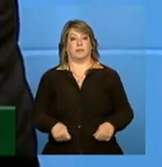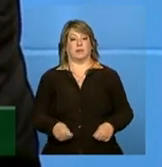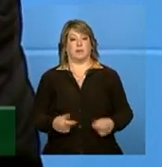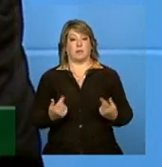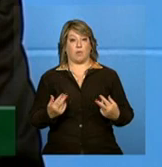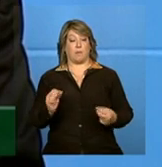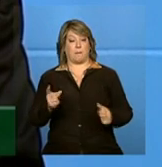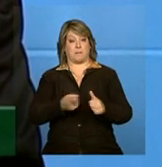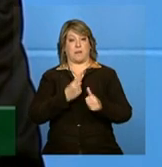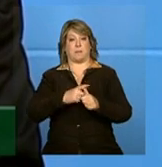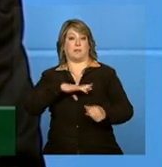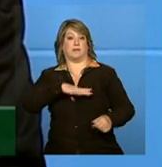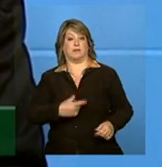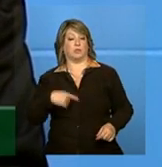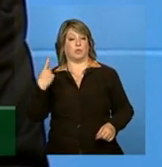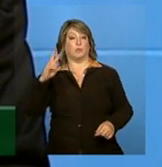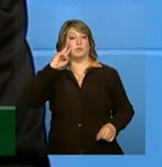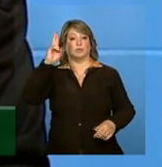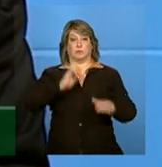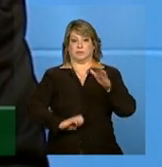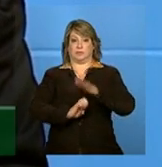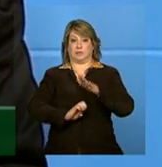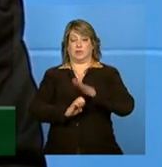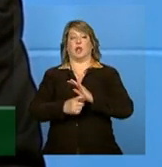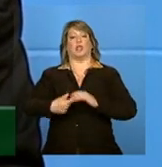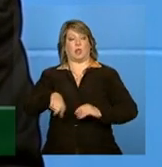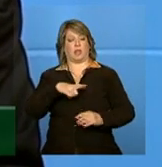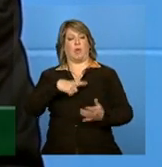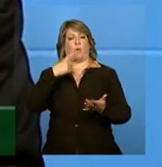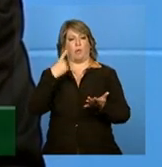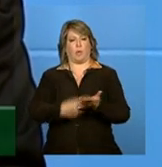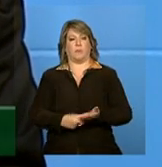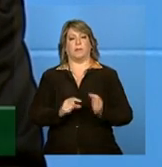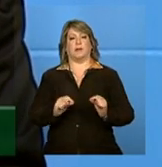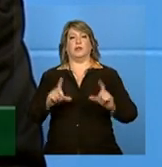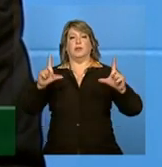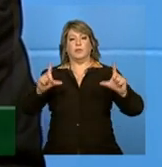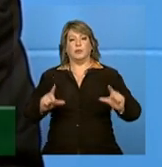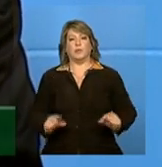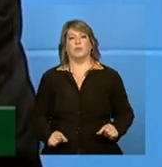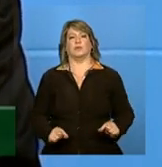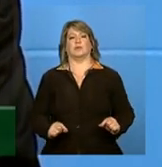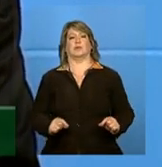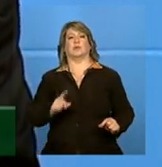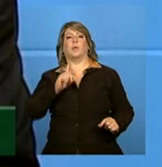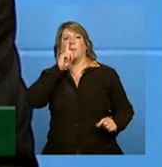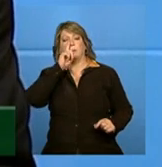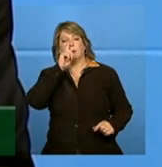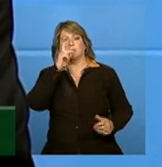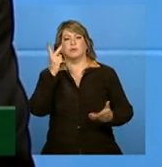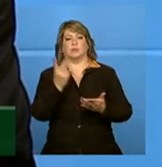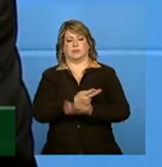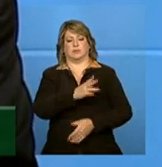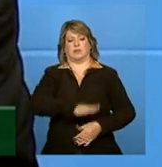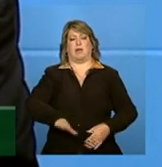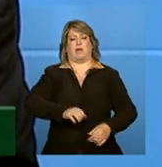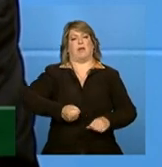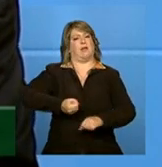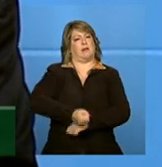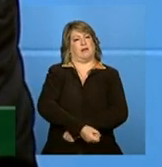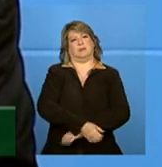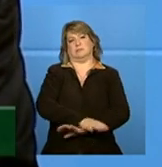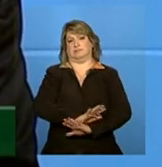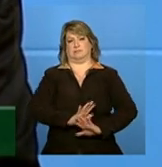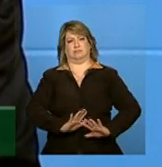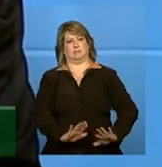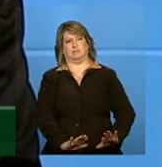primeiro desafio, os empregadores estamos comprometidos para eliminar o risco da contratação ilegal de mão de obra infantil,